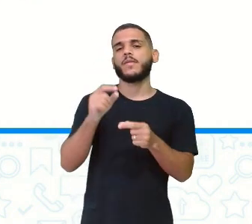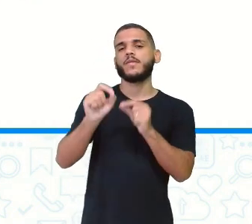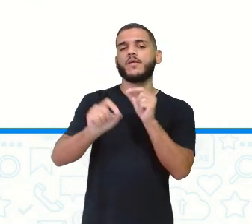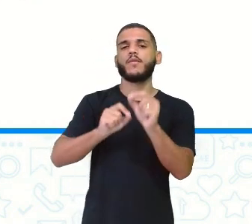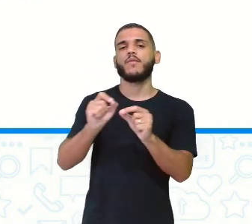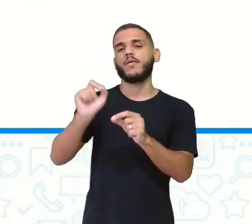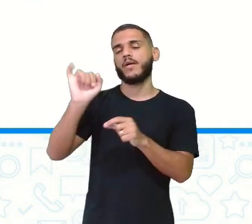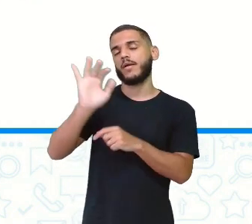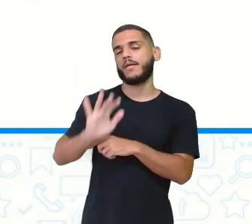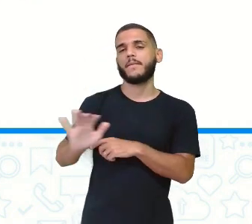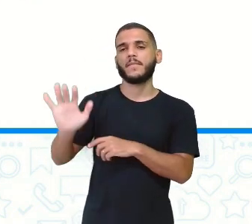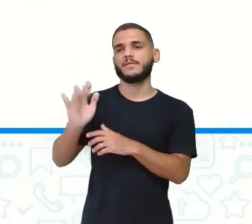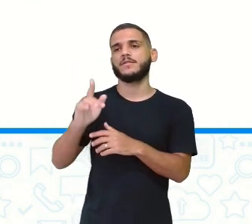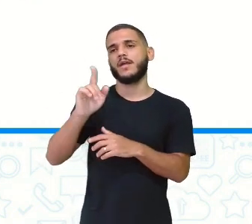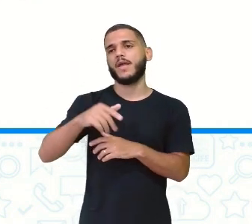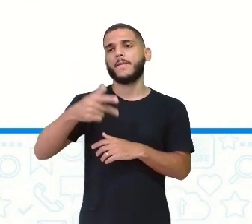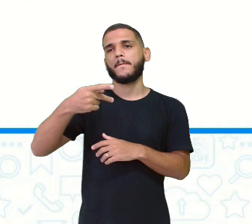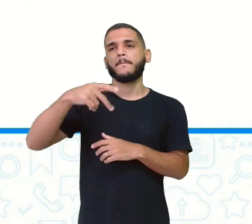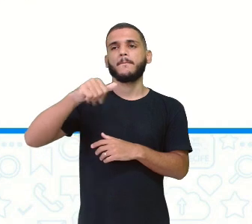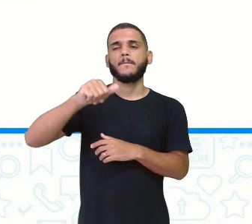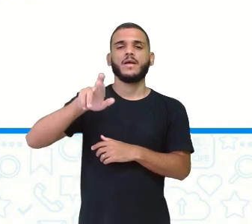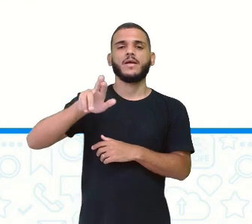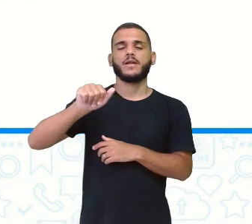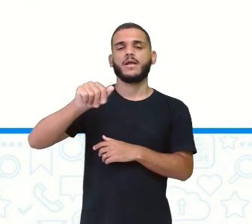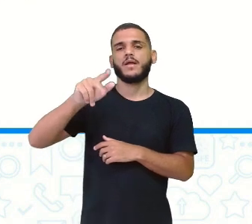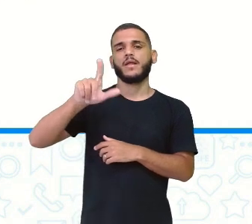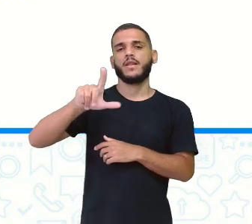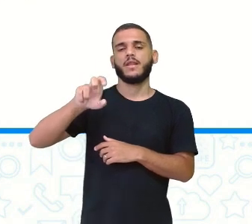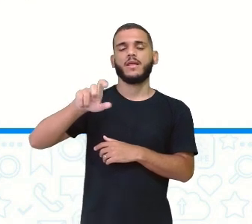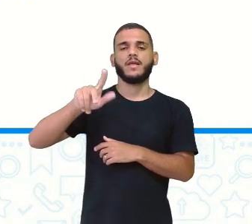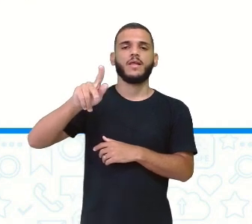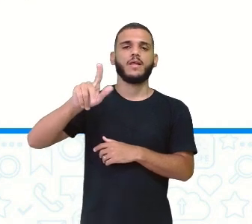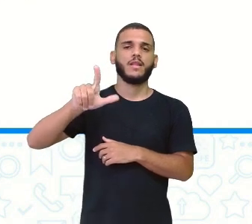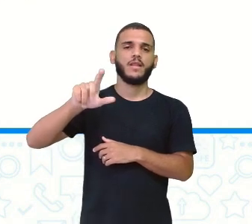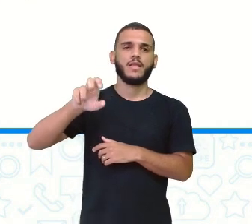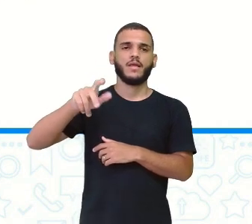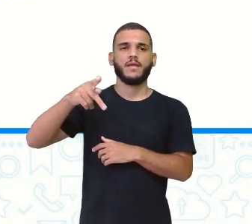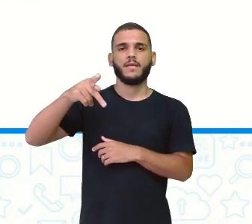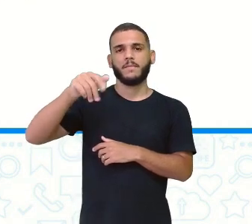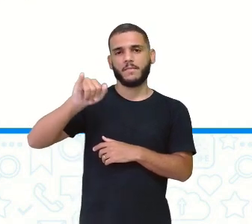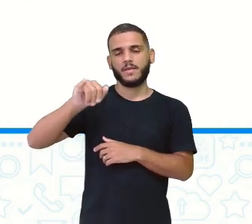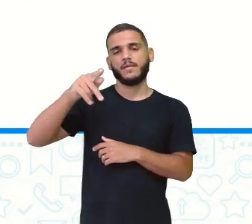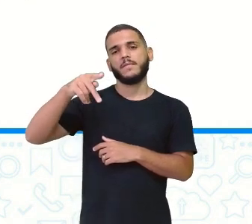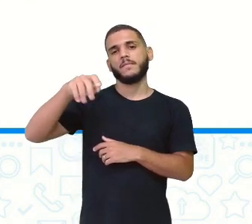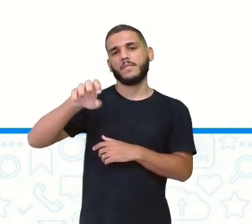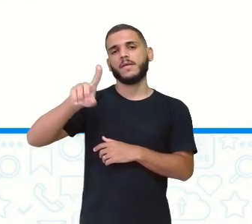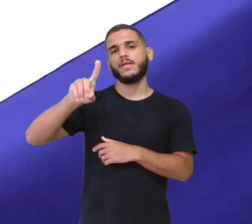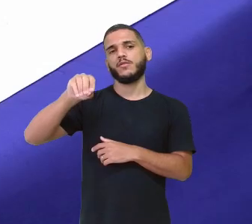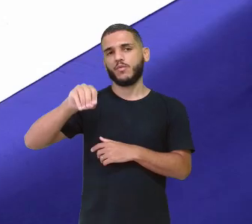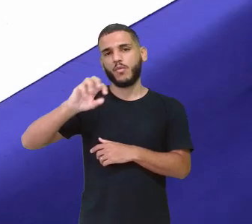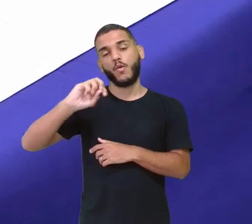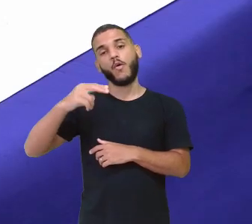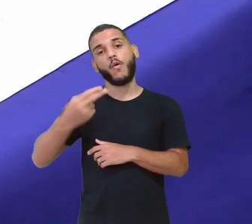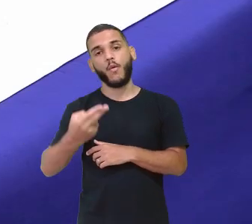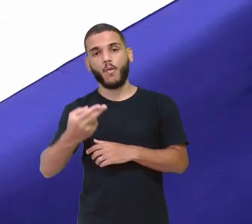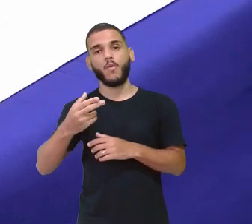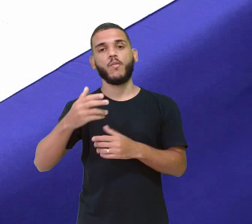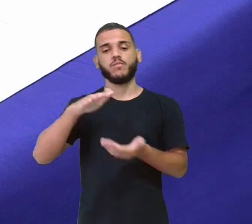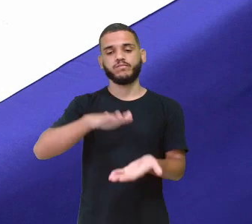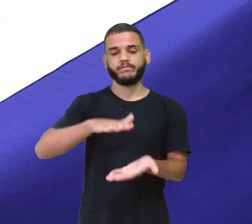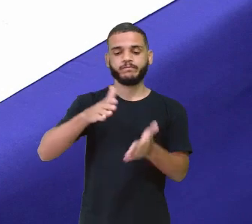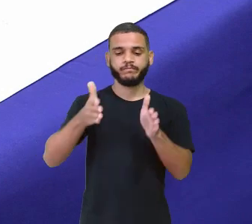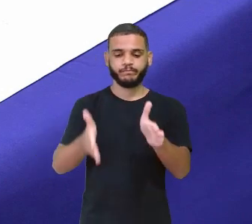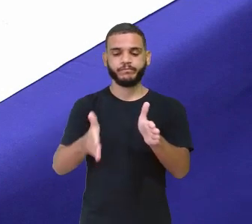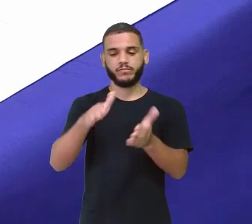Lembra o paralelepípedo ou lembra o cubo? Se você já identificou que é um paralelepípedo,